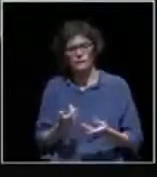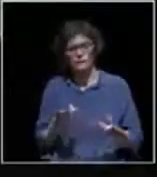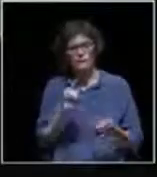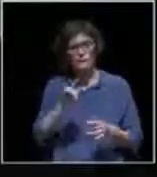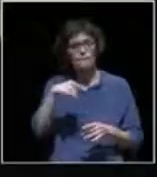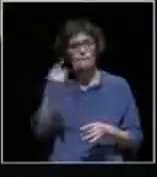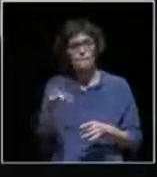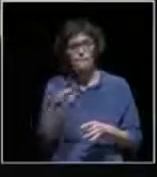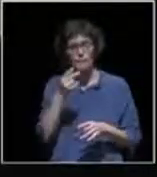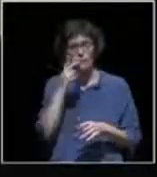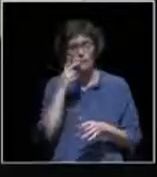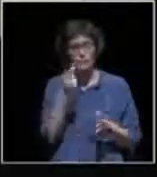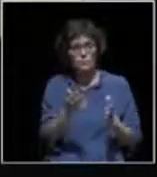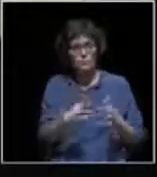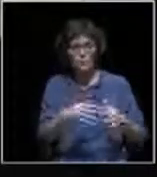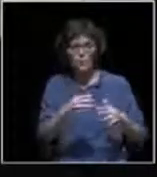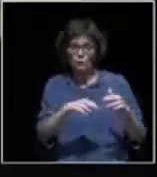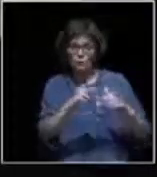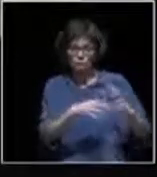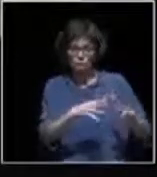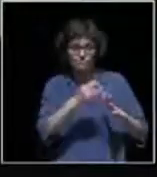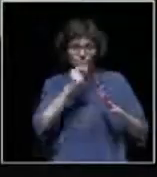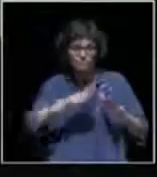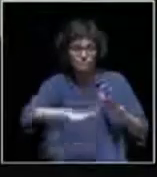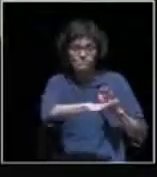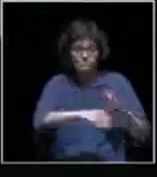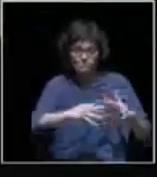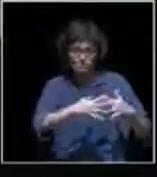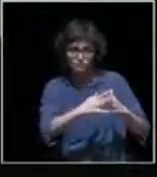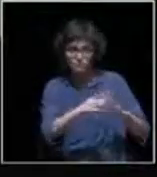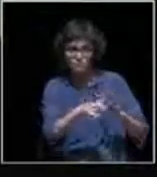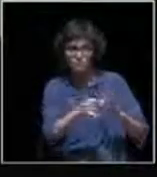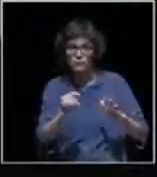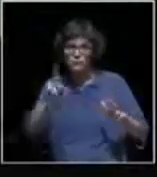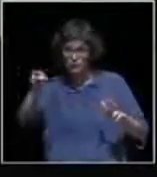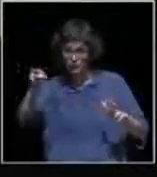após a estabilização do terreno, poderão regressar ao seu bairro de origem? Obrigado, Sr. Presidente, em exercício.